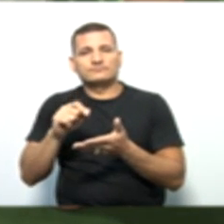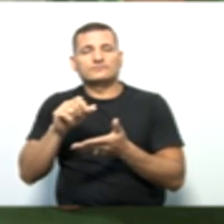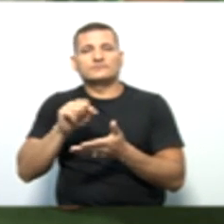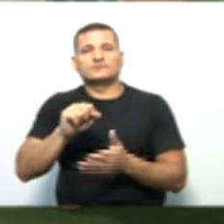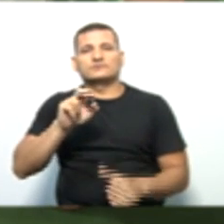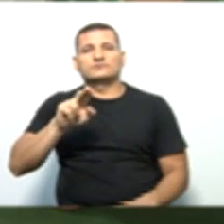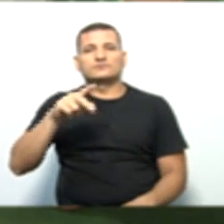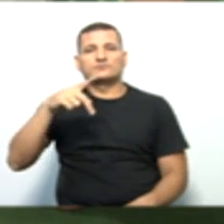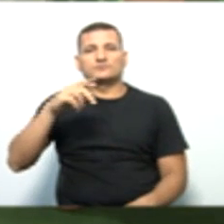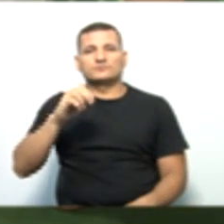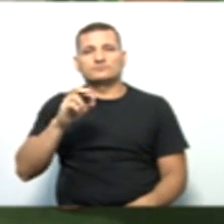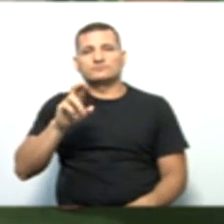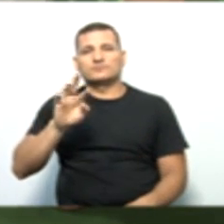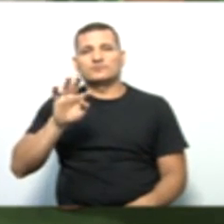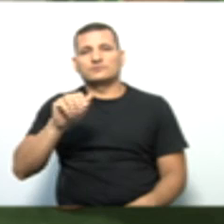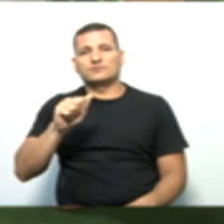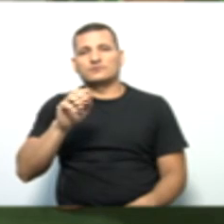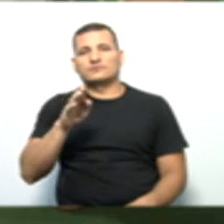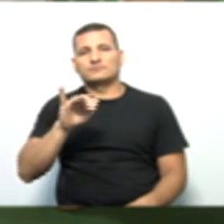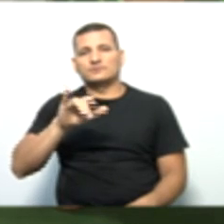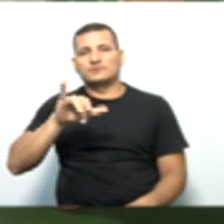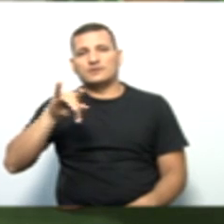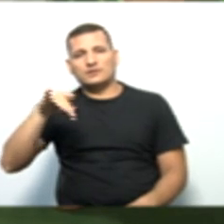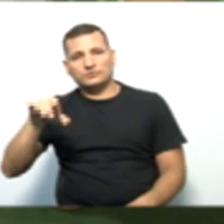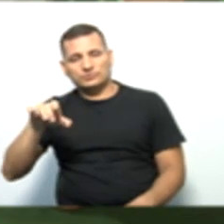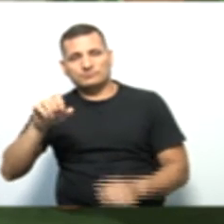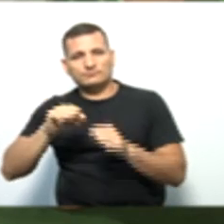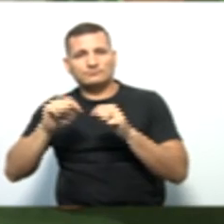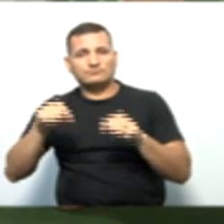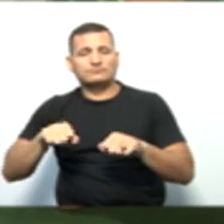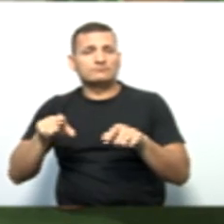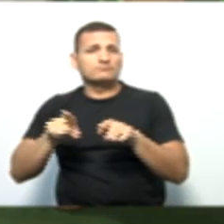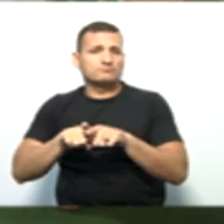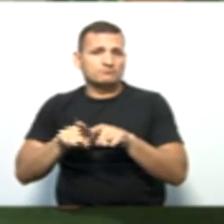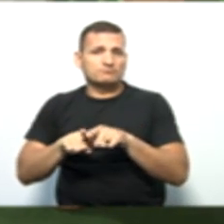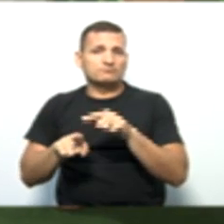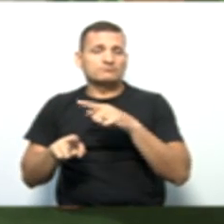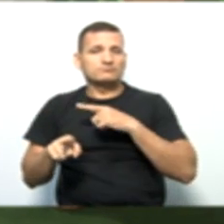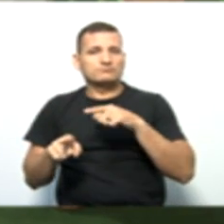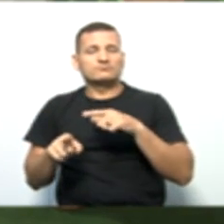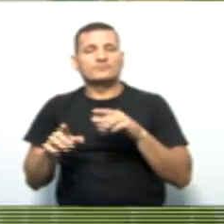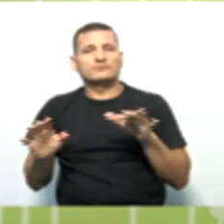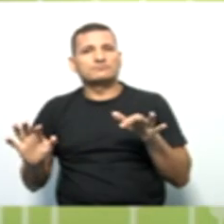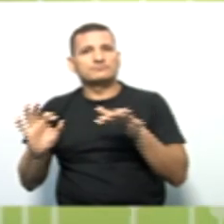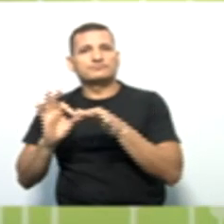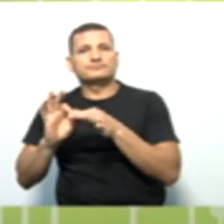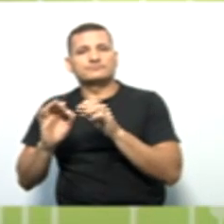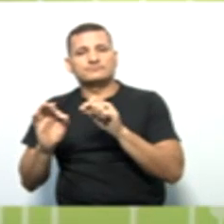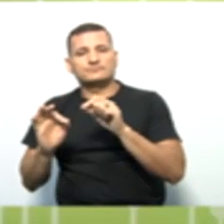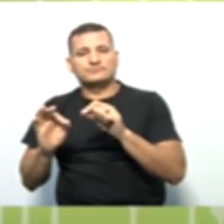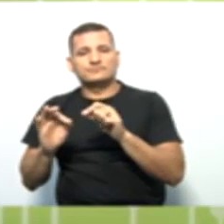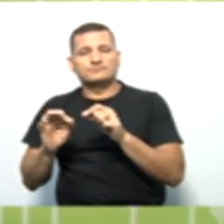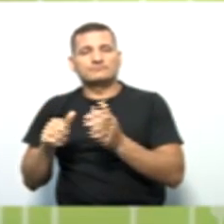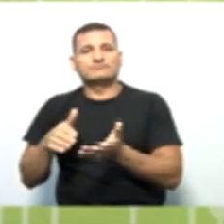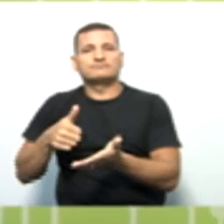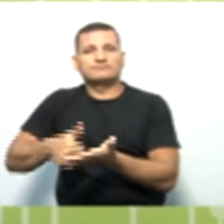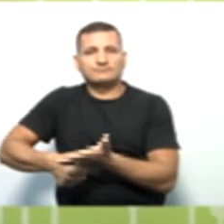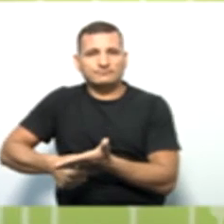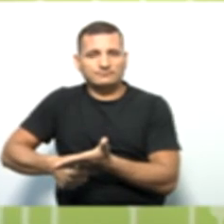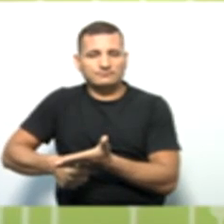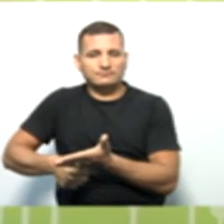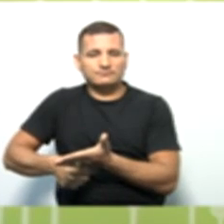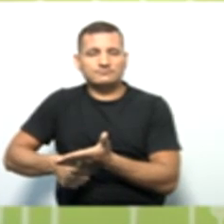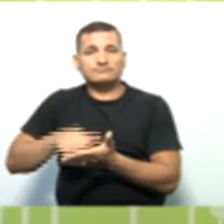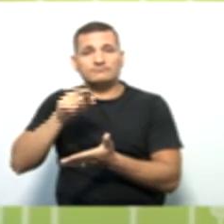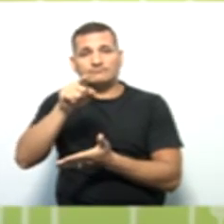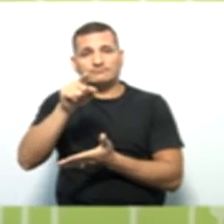do meu sistema. Tá bom, gente? Além disso, ele se conecta aos dispositivos. Qual é o dispositivo novo? Leitor biométrico. Você que